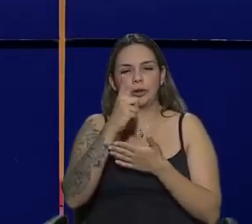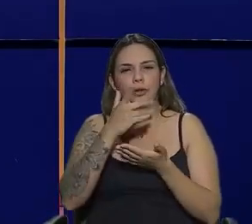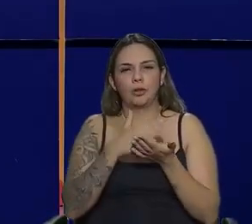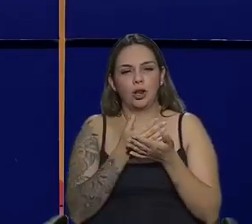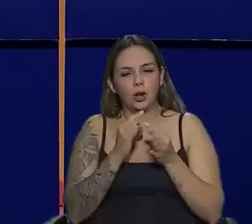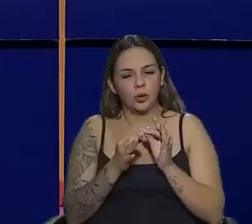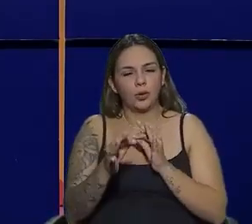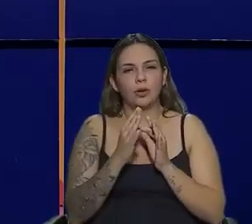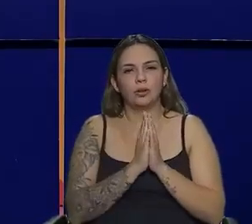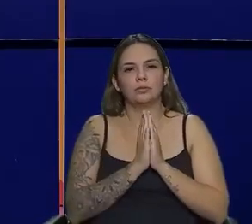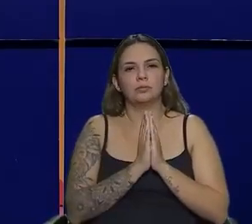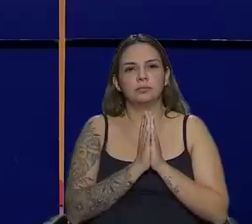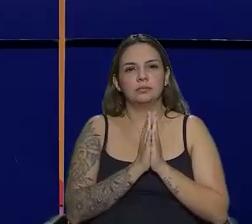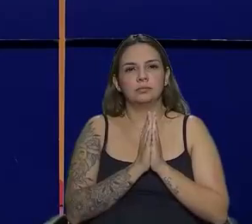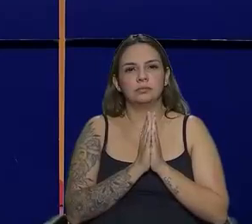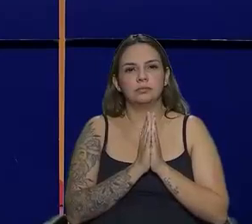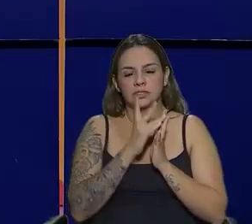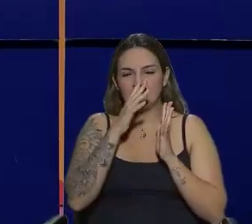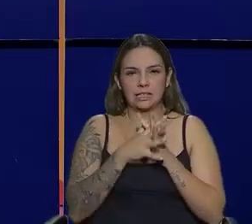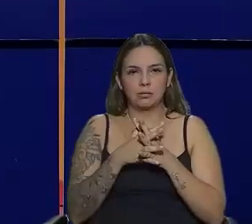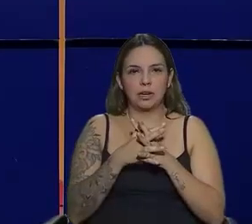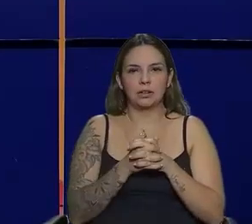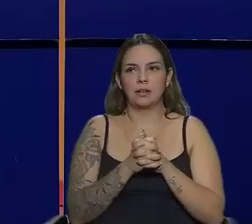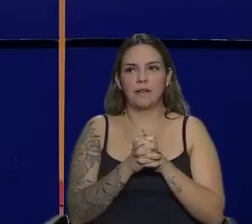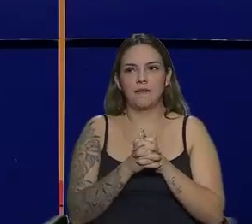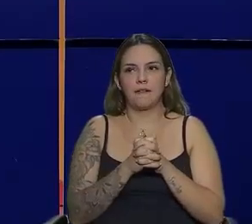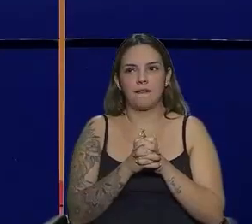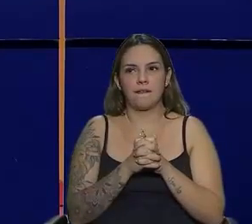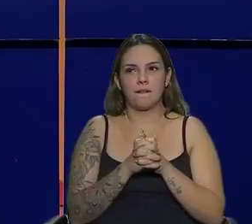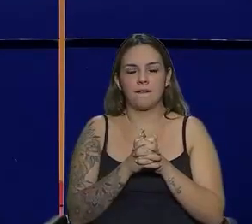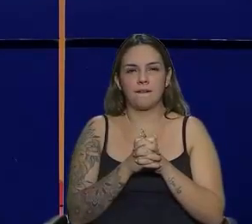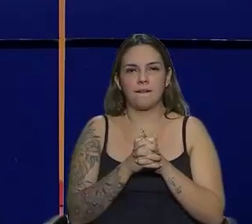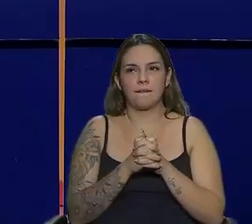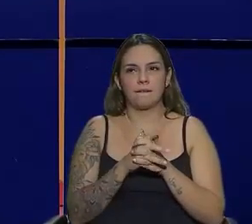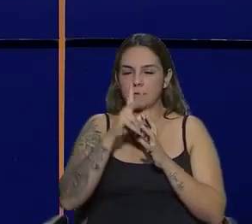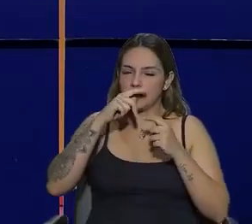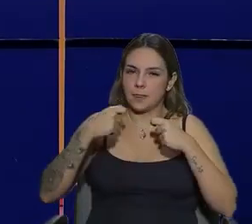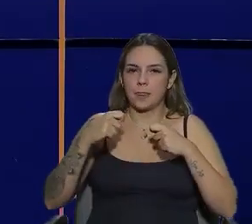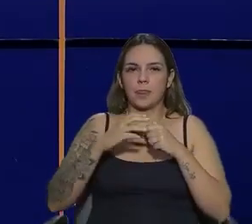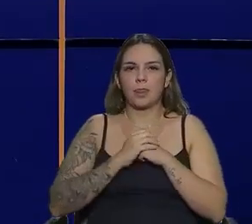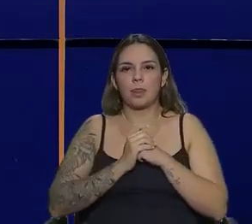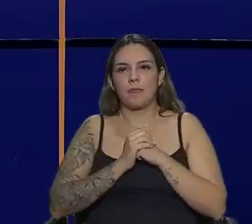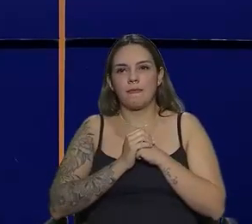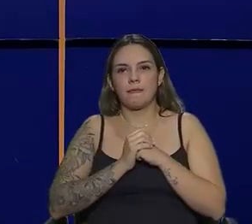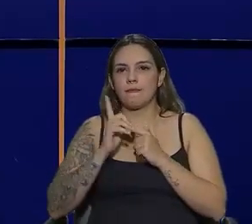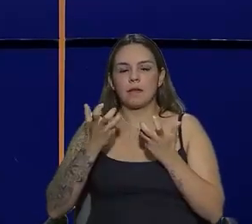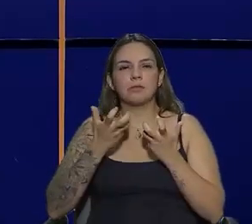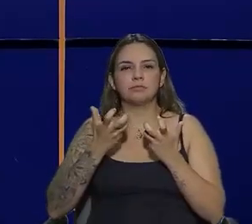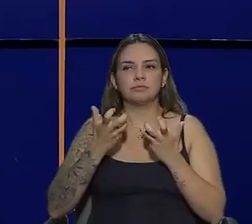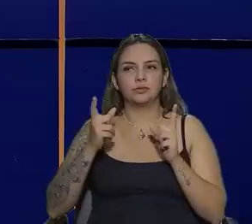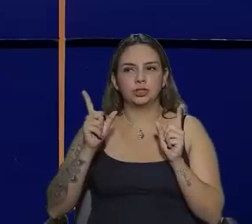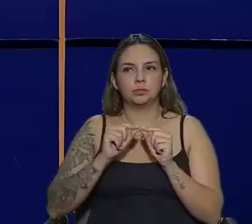livro, ele é longo. Você não acha que isso atrapalha? Eu falei, não, eu acho que ele é necessário. Foi algo que eu não